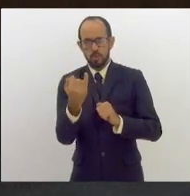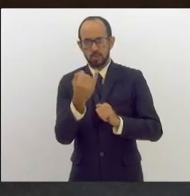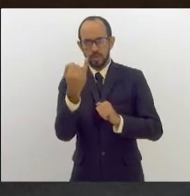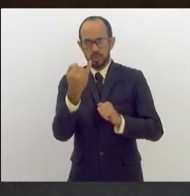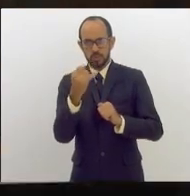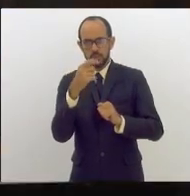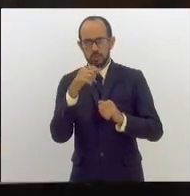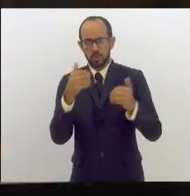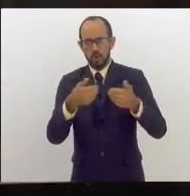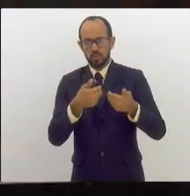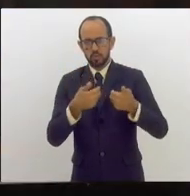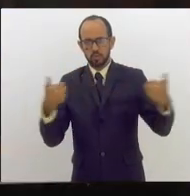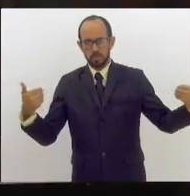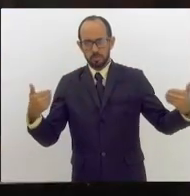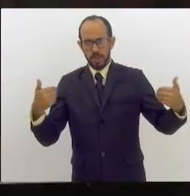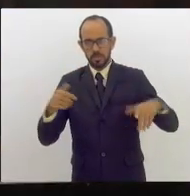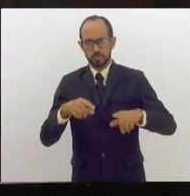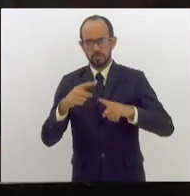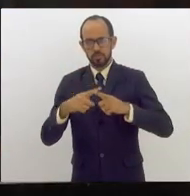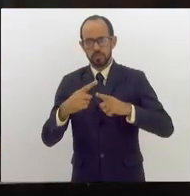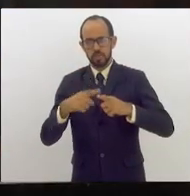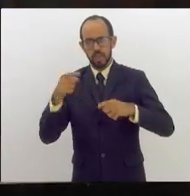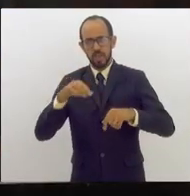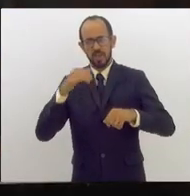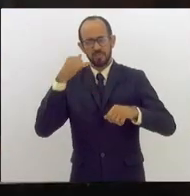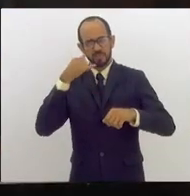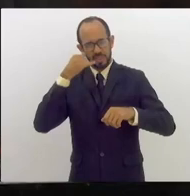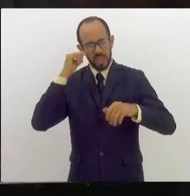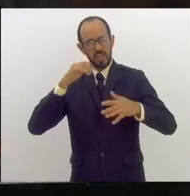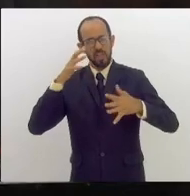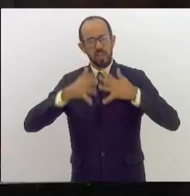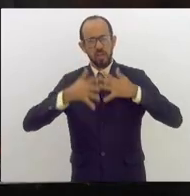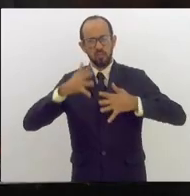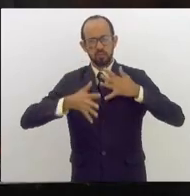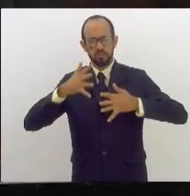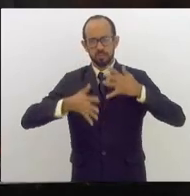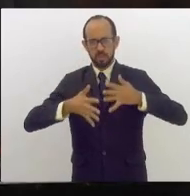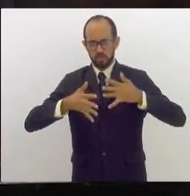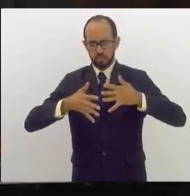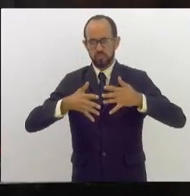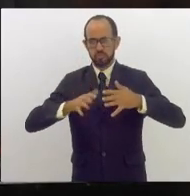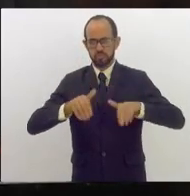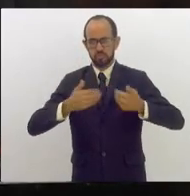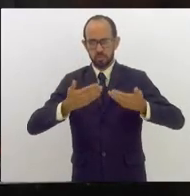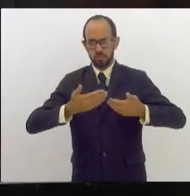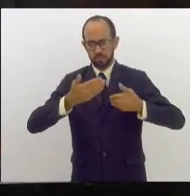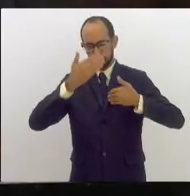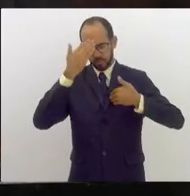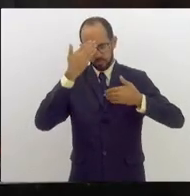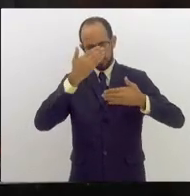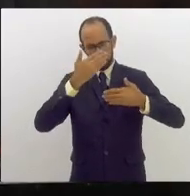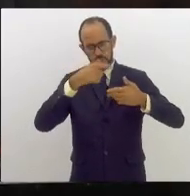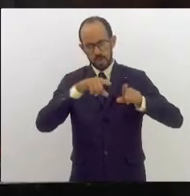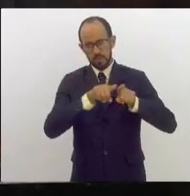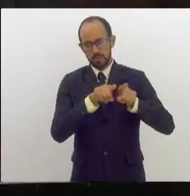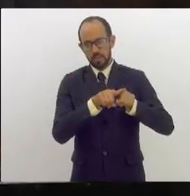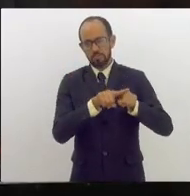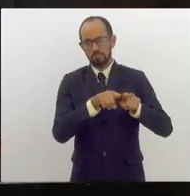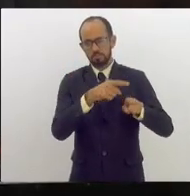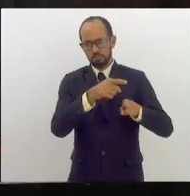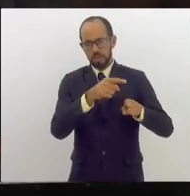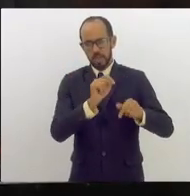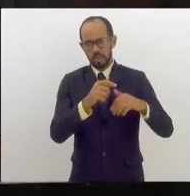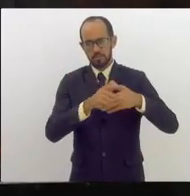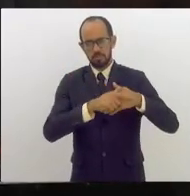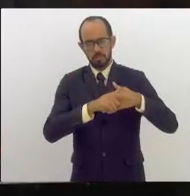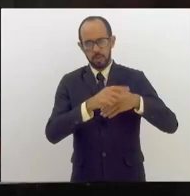pra reunião e outros ficassem no local para evitar de estudo pelo evitar que confusão estabelecer Então queria fazer ressaltar essa esse papel que